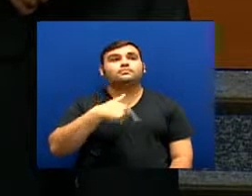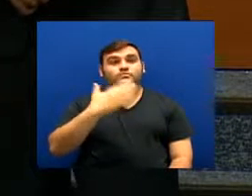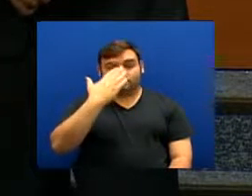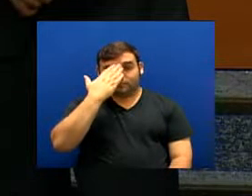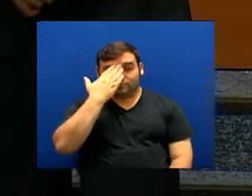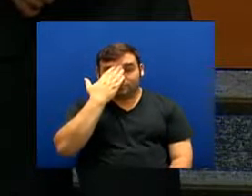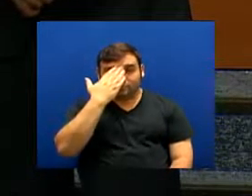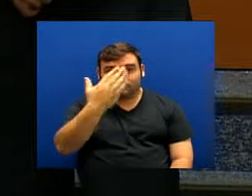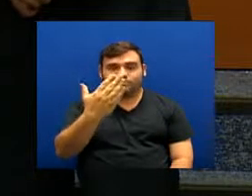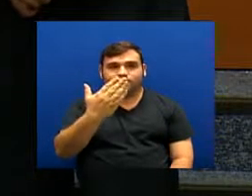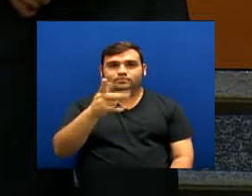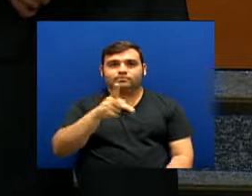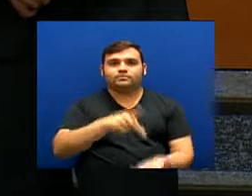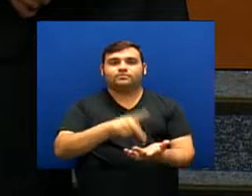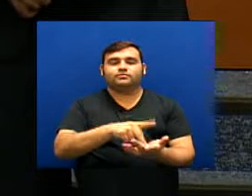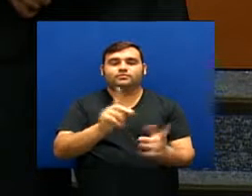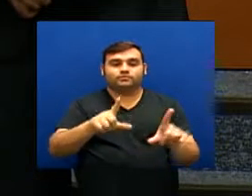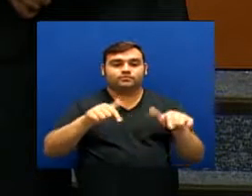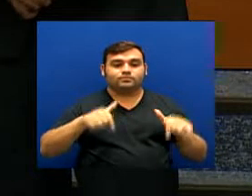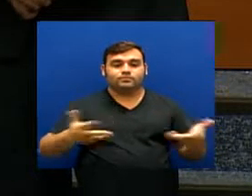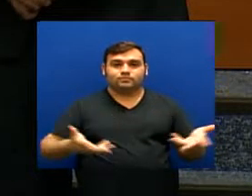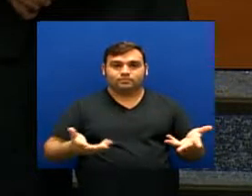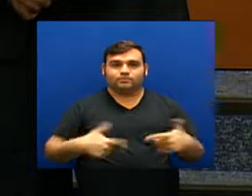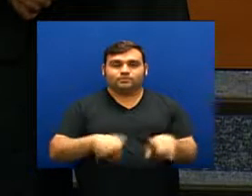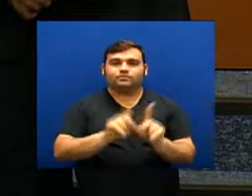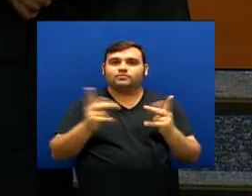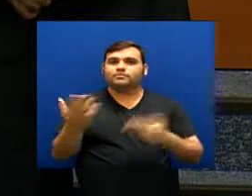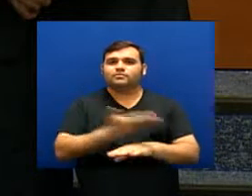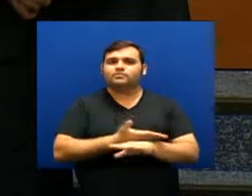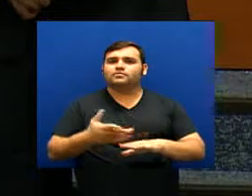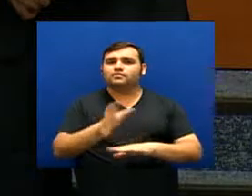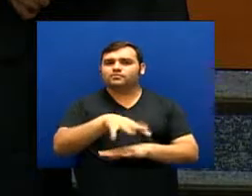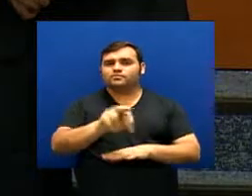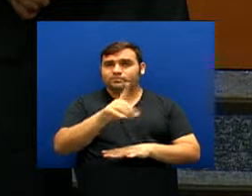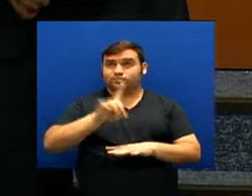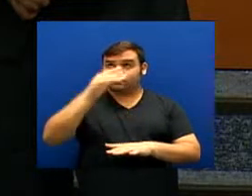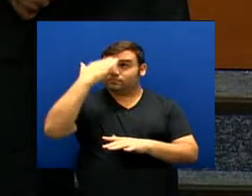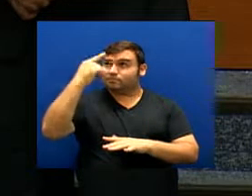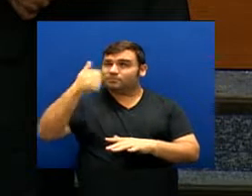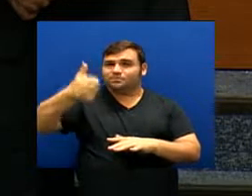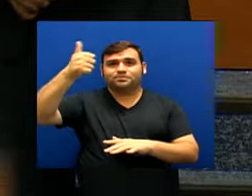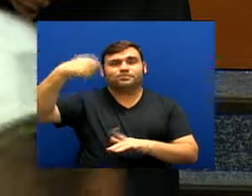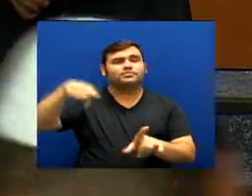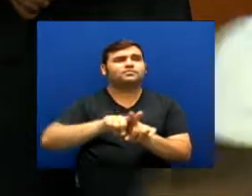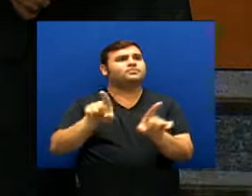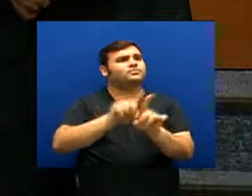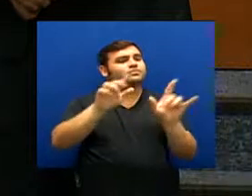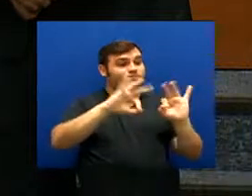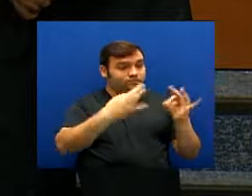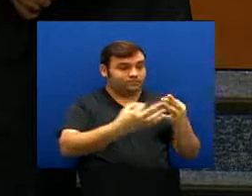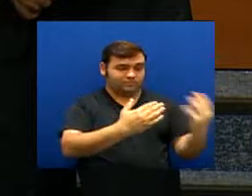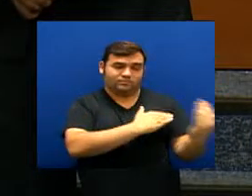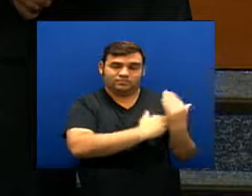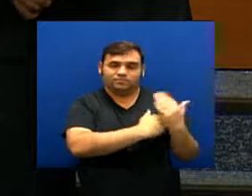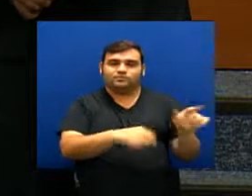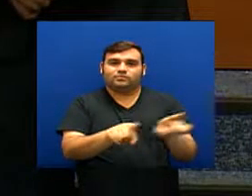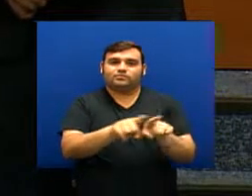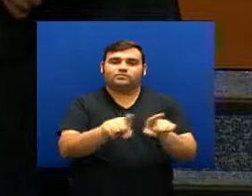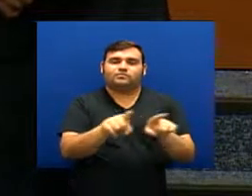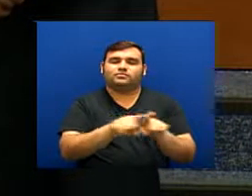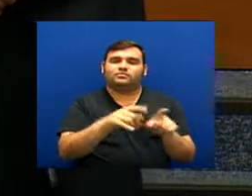trazer a esperança, né, àqueles que às vezes já até perderam. Né? Deus abençoe